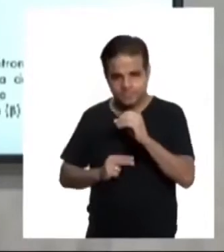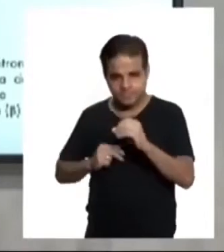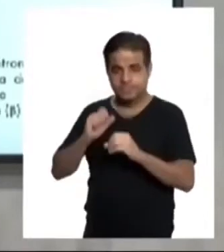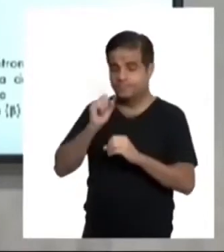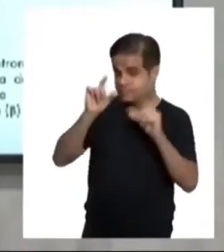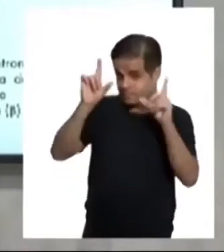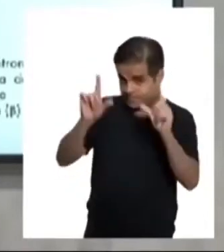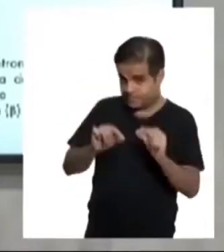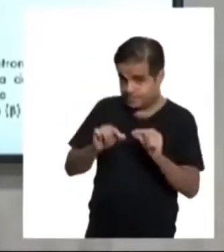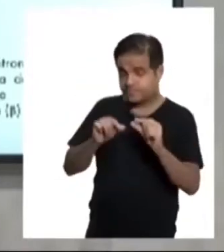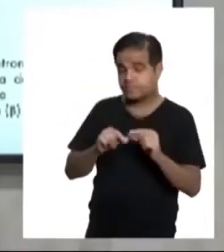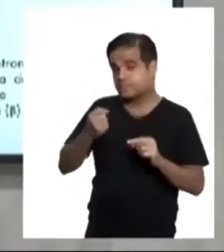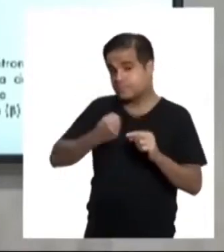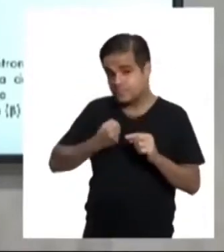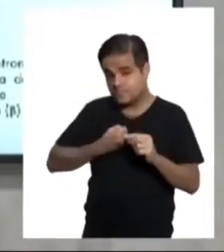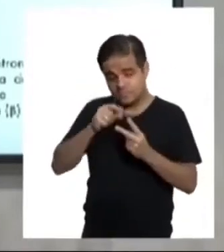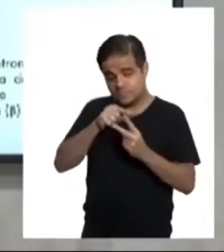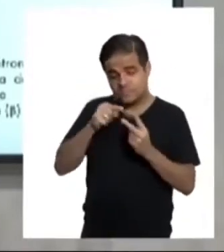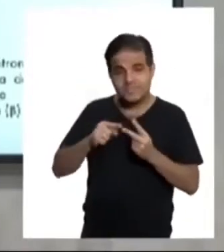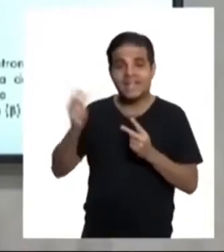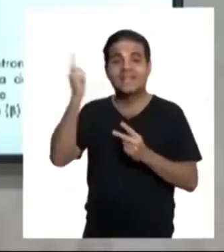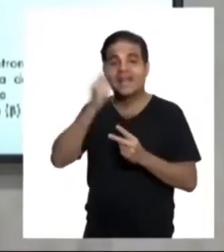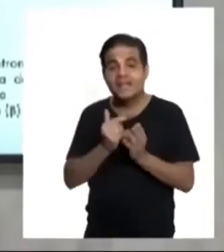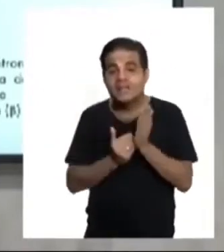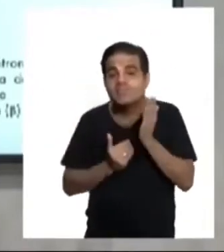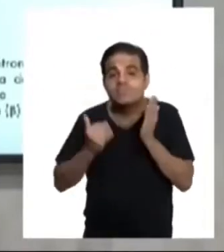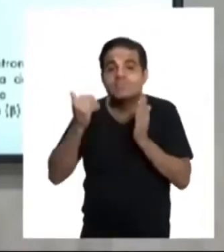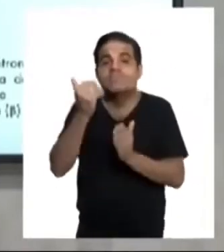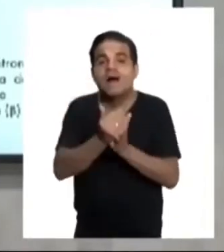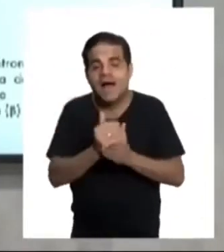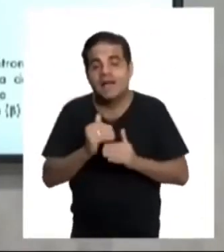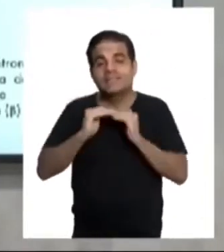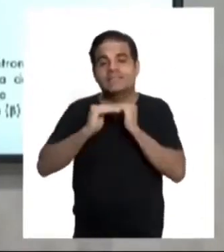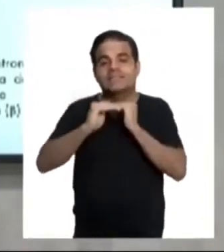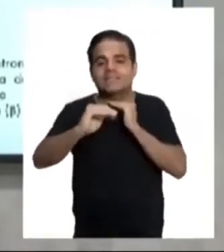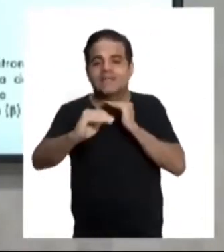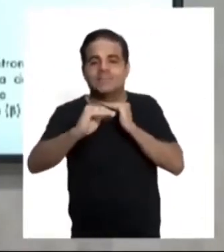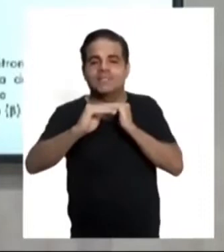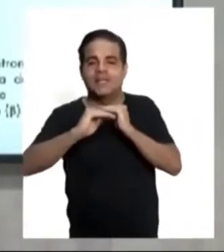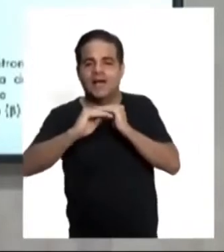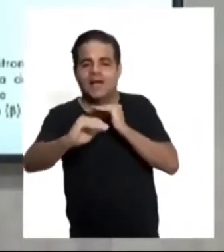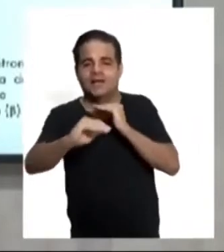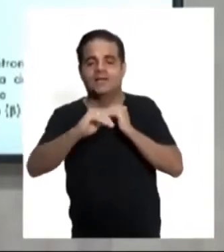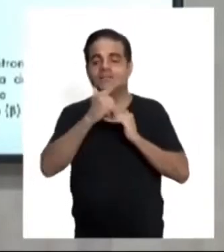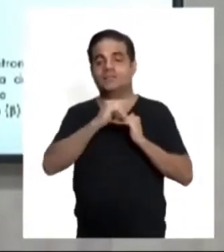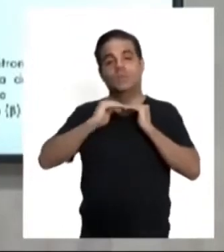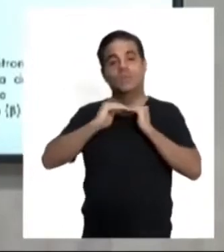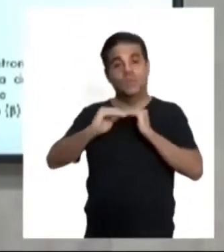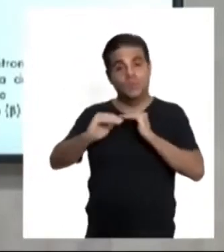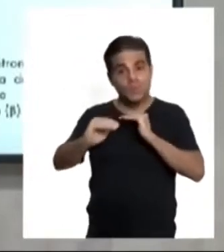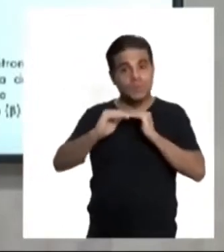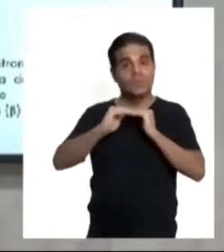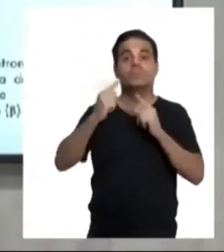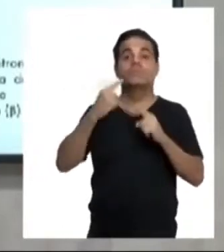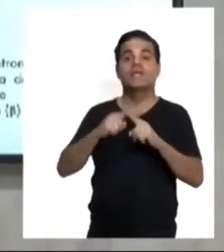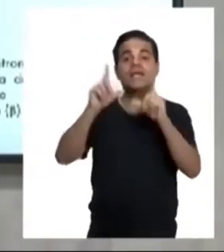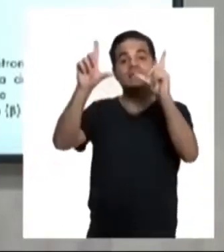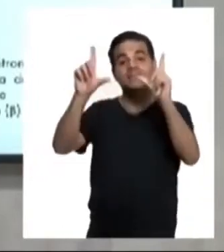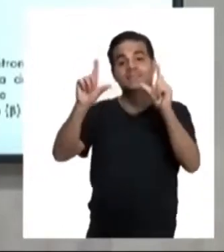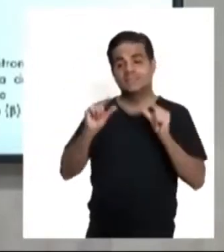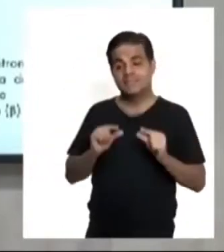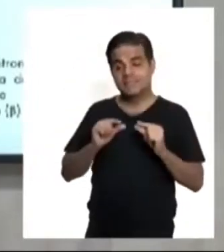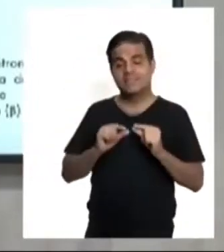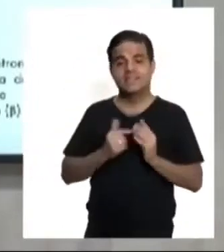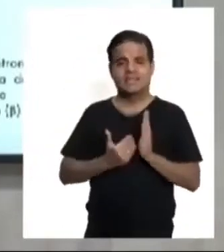o número de prótons e o número de nêutrons, ele está ganhando um pouco de estabilidade. Porque ele está diminuindo